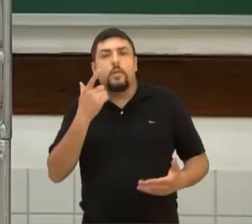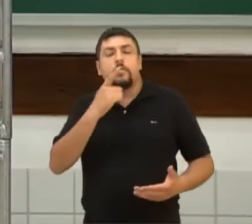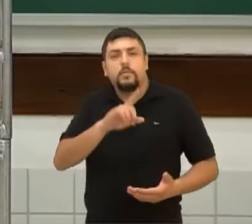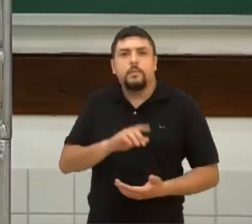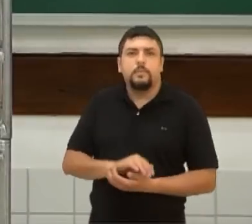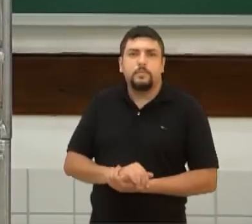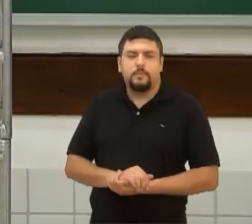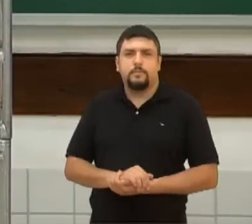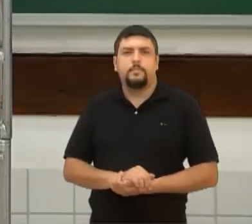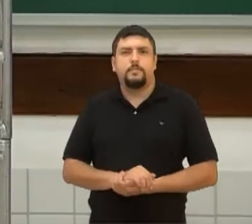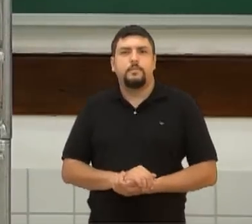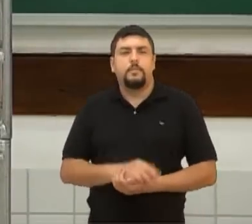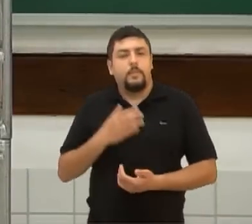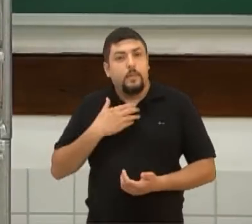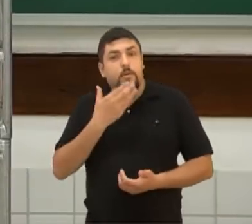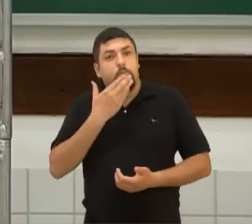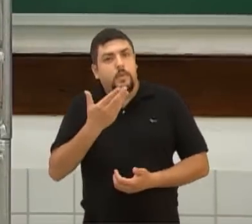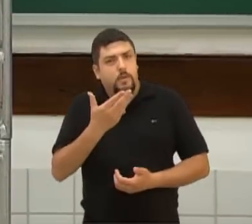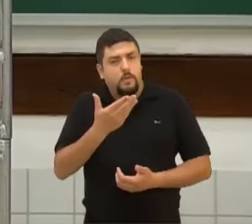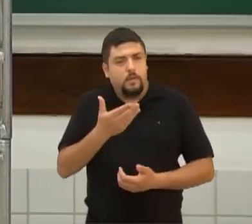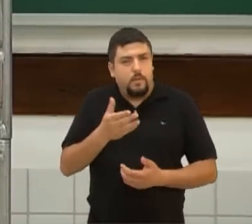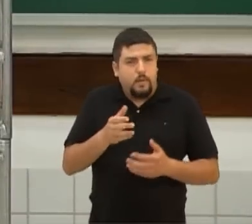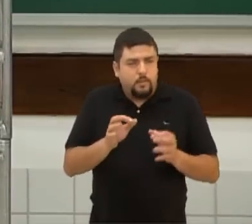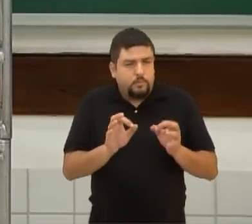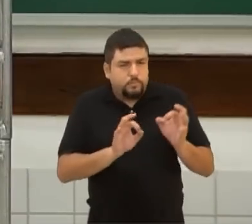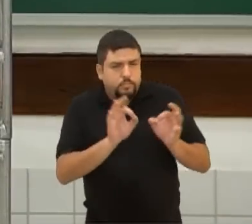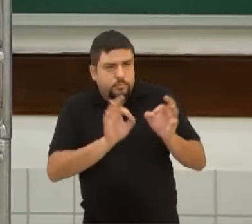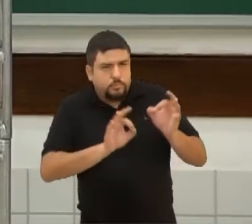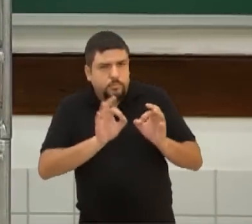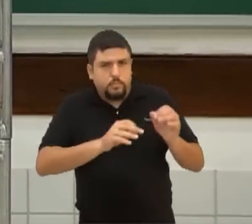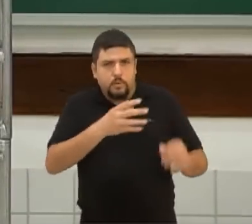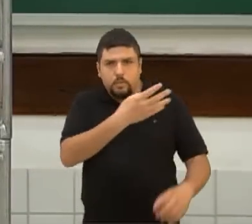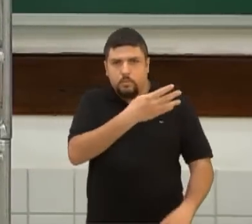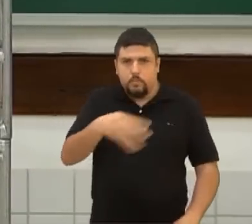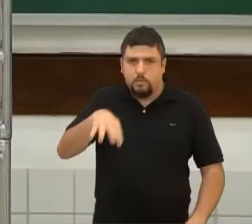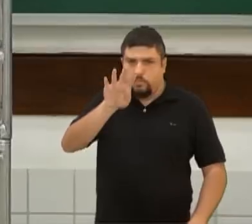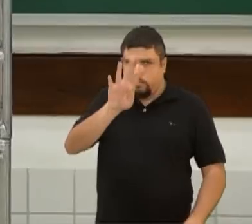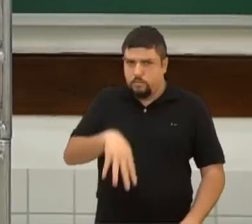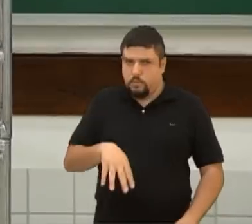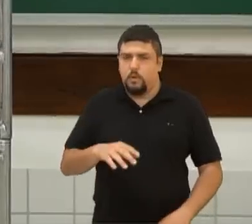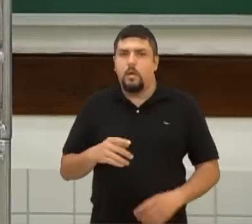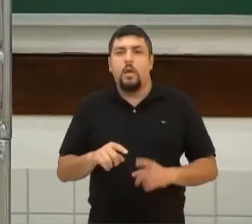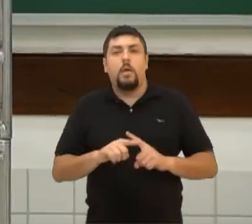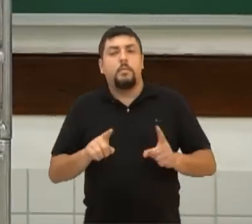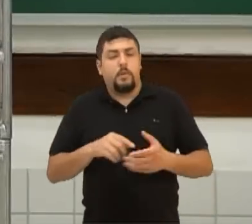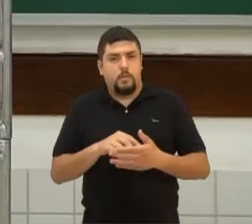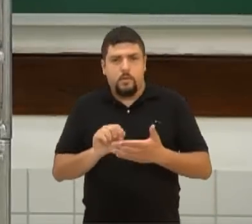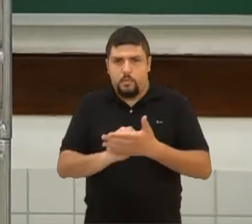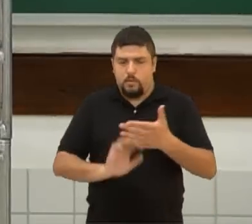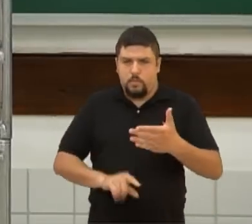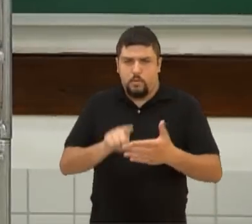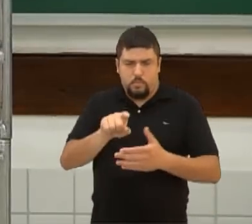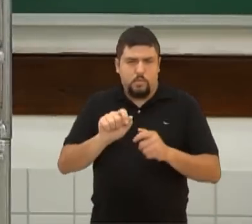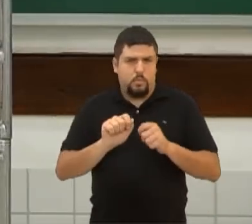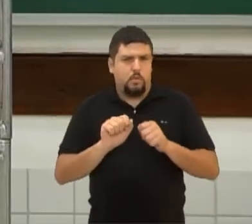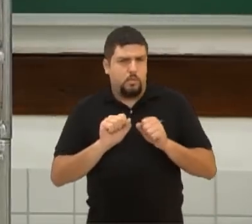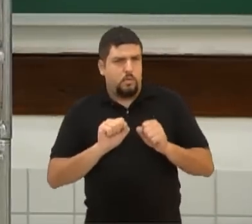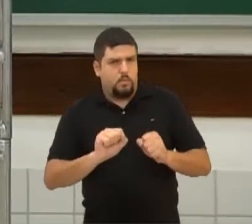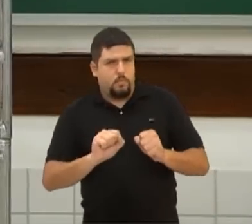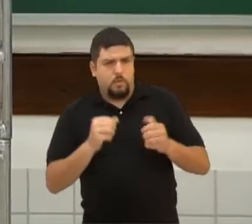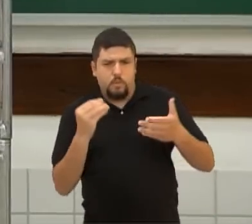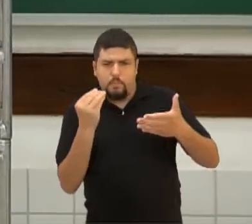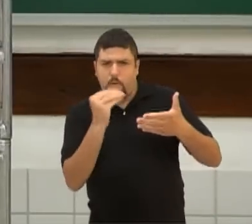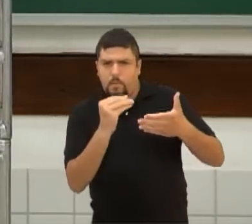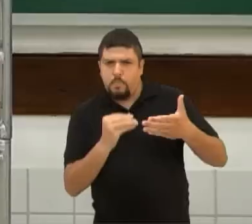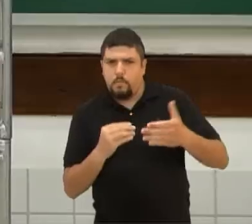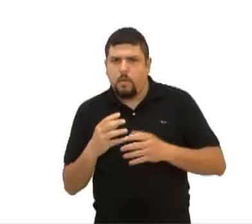Conseguiram, né? A gente pediu para fazer essa tabela, mas depois nas outras atividades você já pode ir considerando o evento da